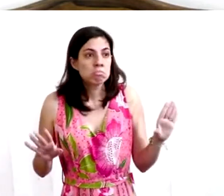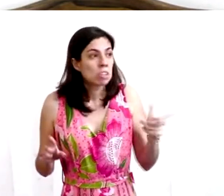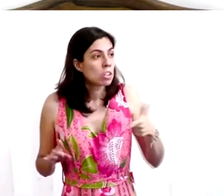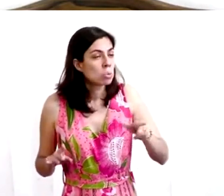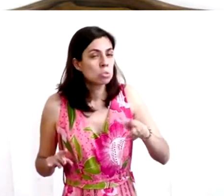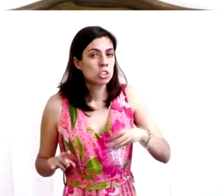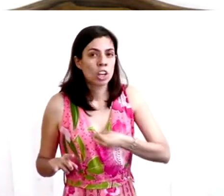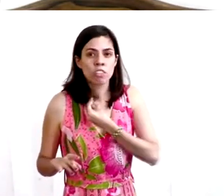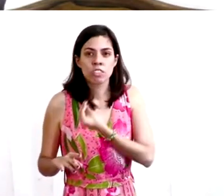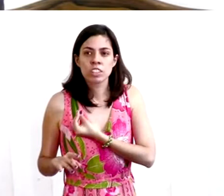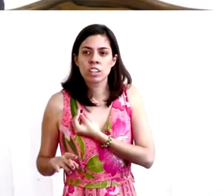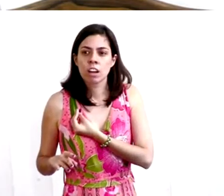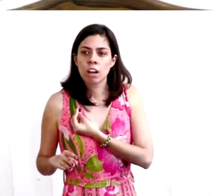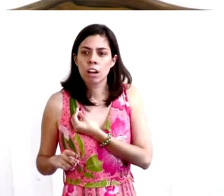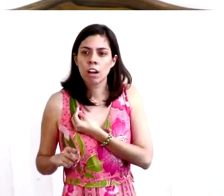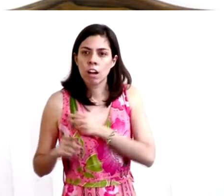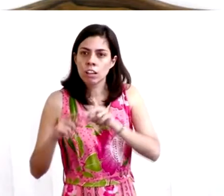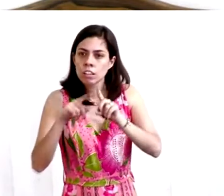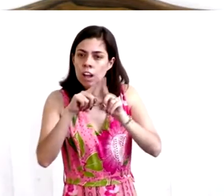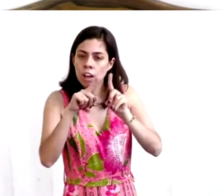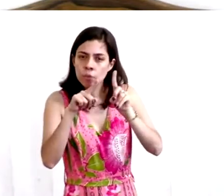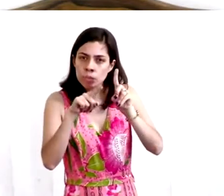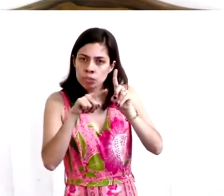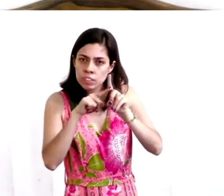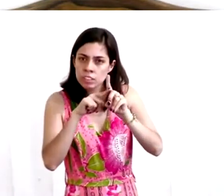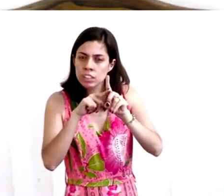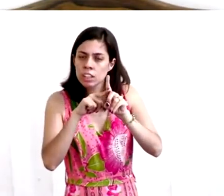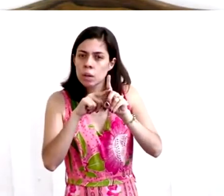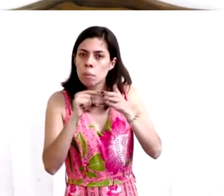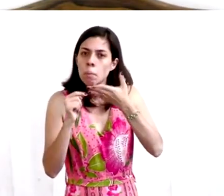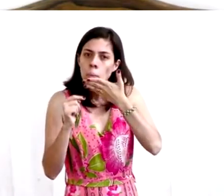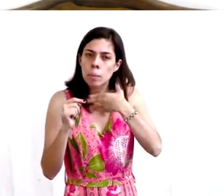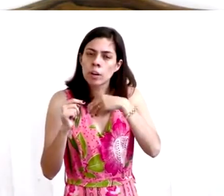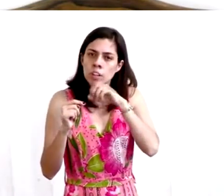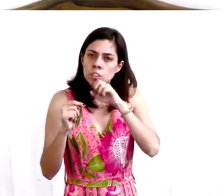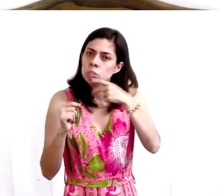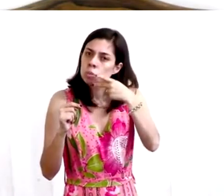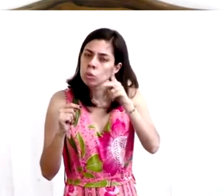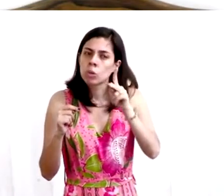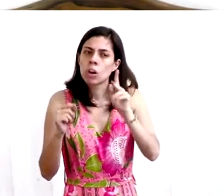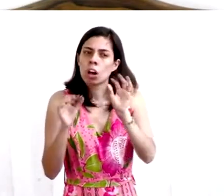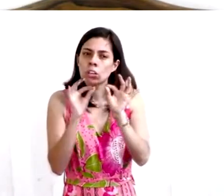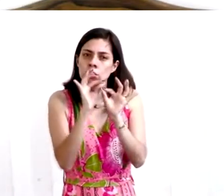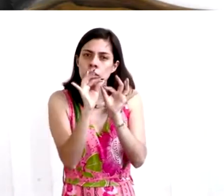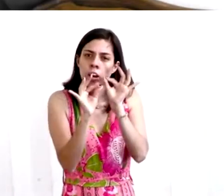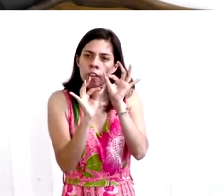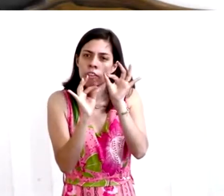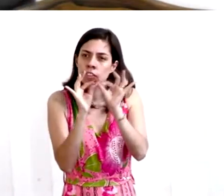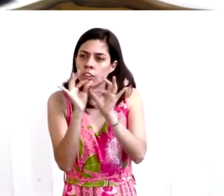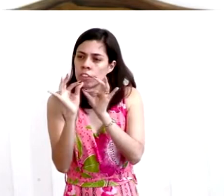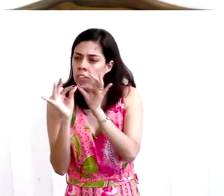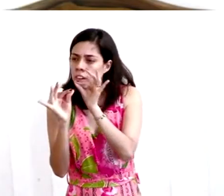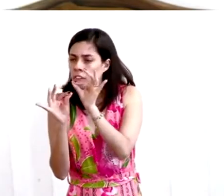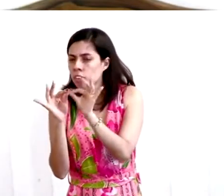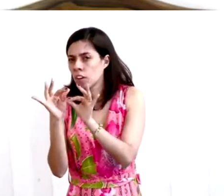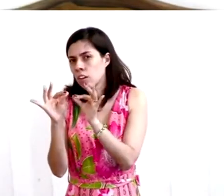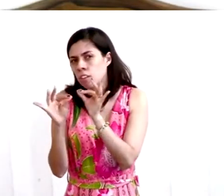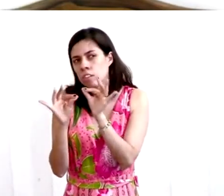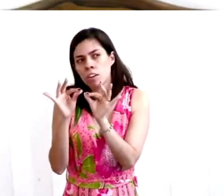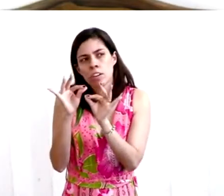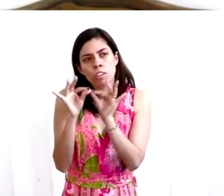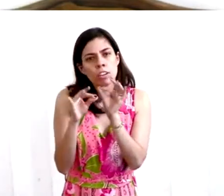para o mundo grego, helênico, que compreendia divindades de maneiras etéreas,